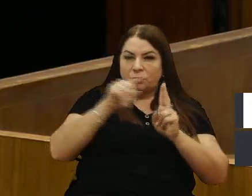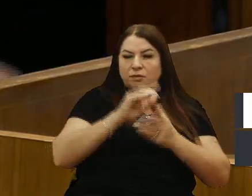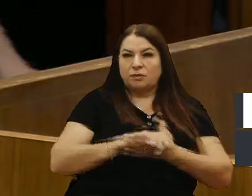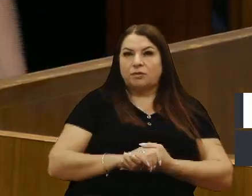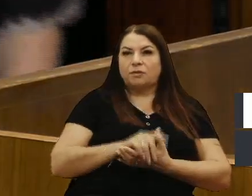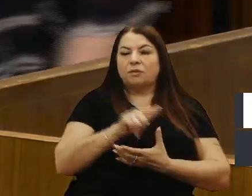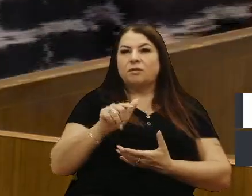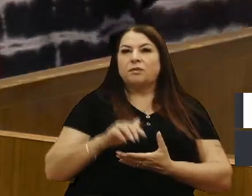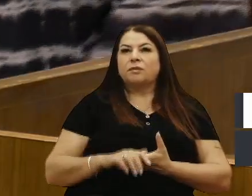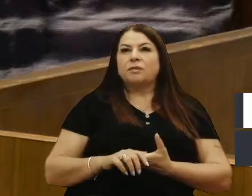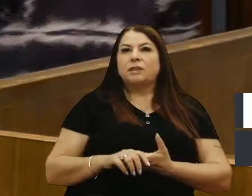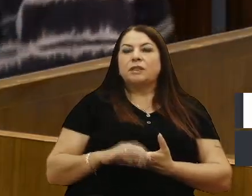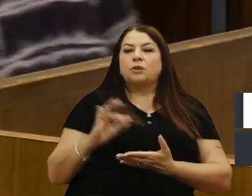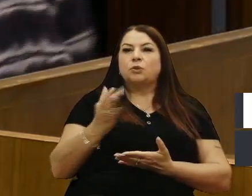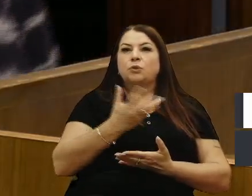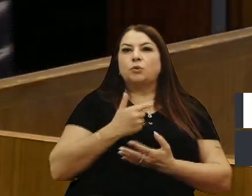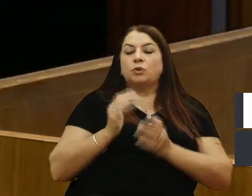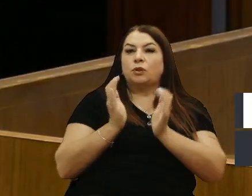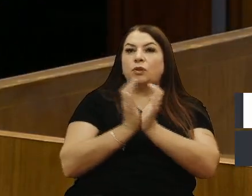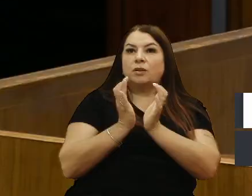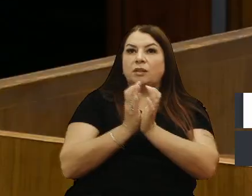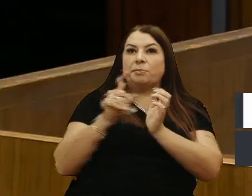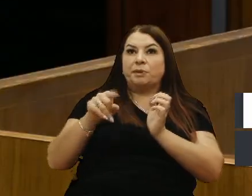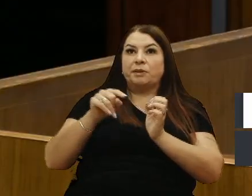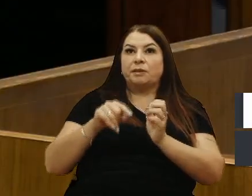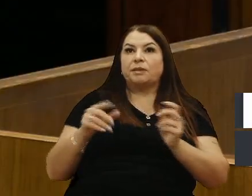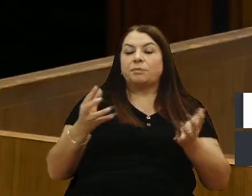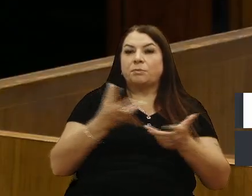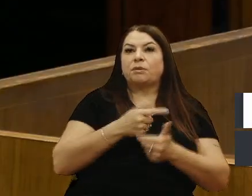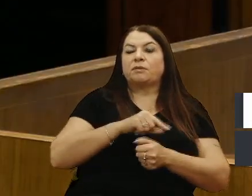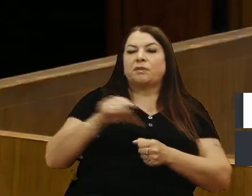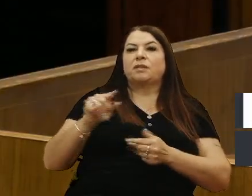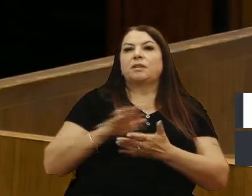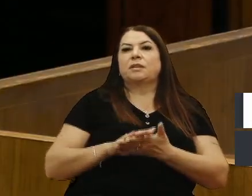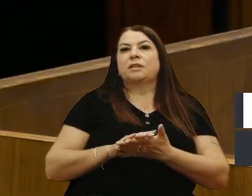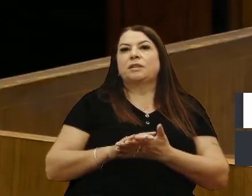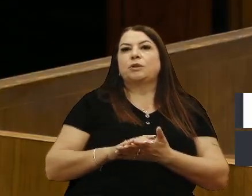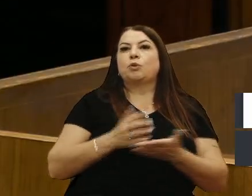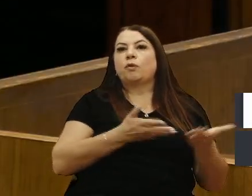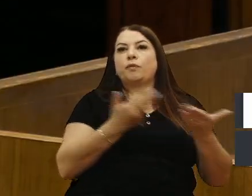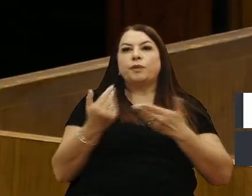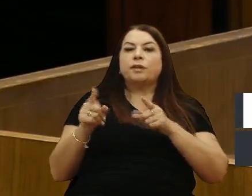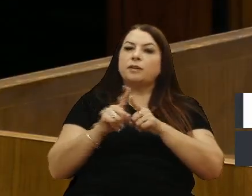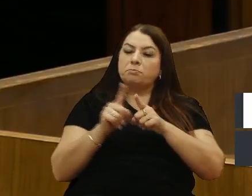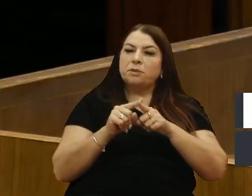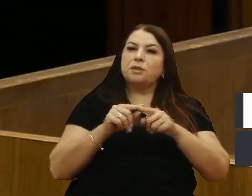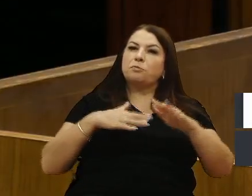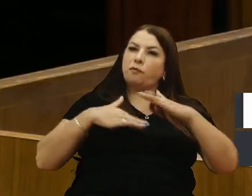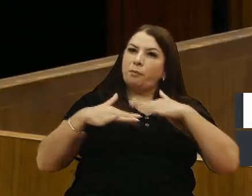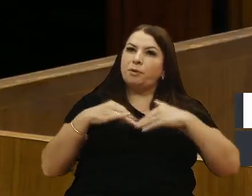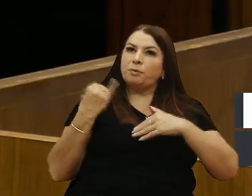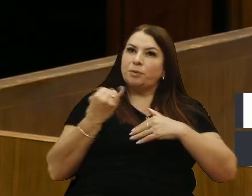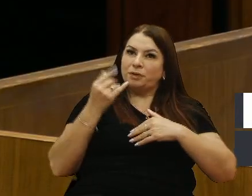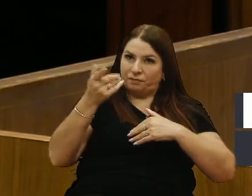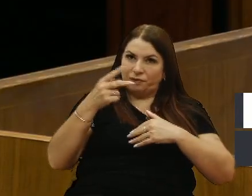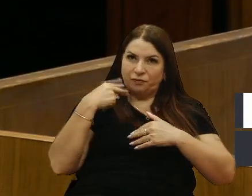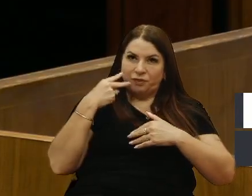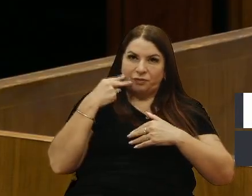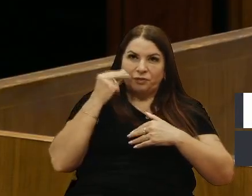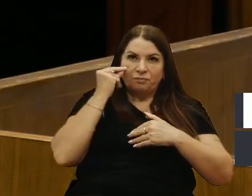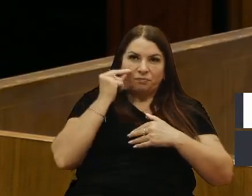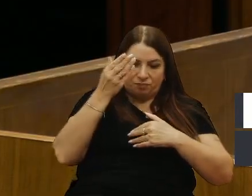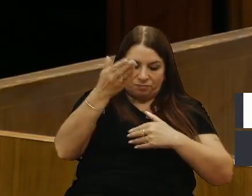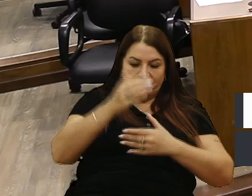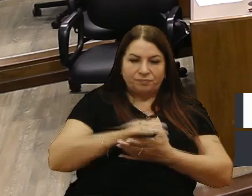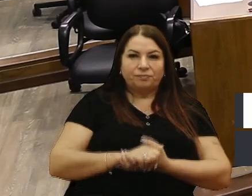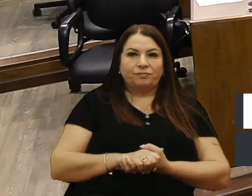Raquel, Ivonete, toda aquela equipe sensacional que esteve aqui convidando a gente. Parabéns também por esse movimento importante. Vereador Cláudio, por